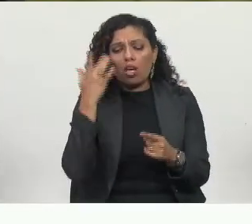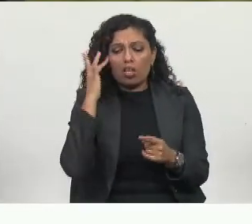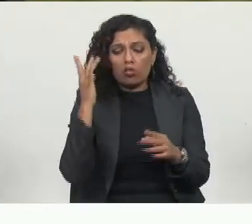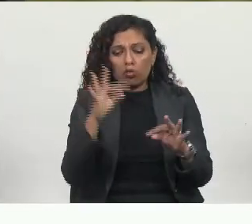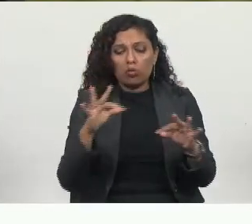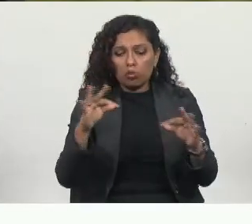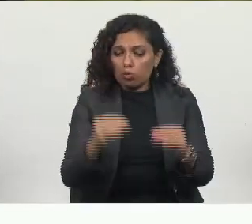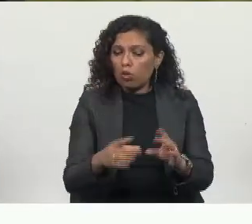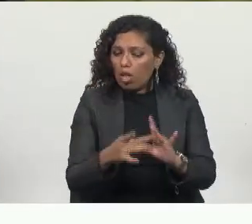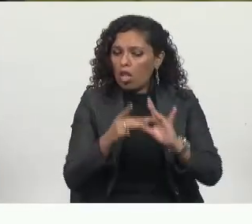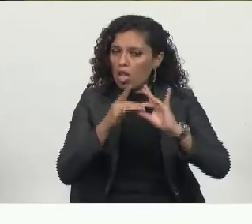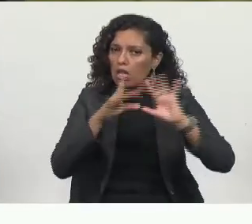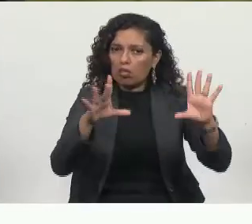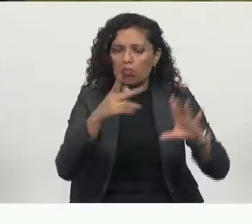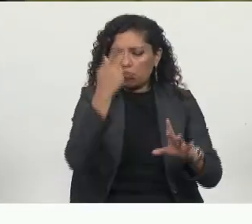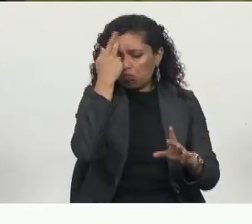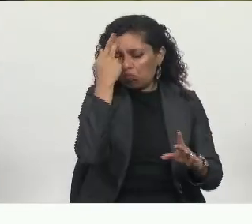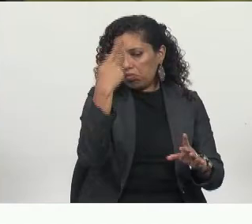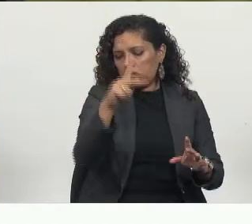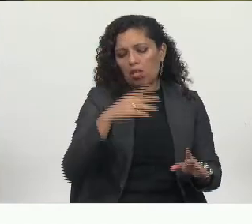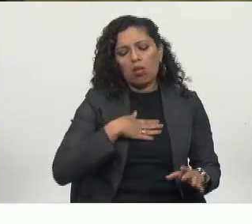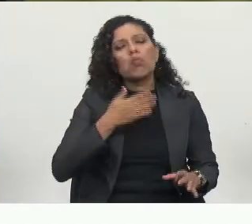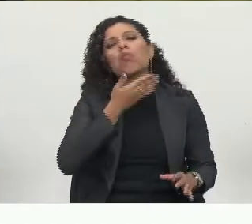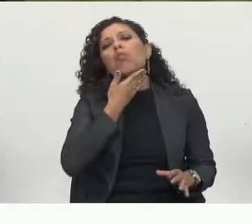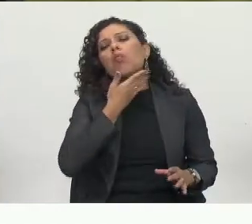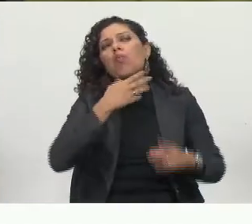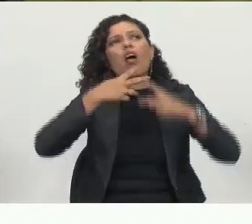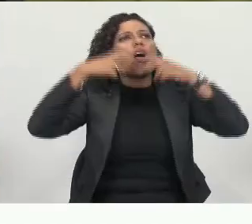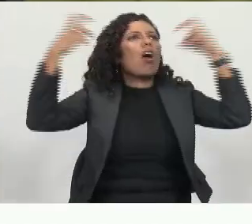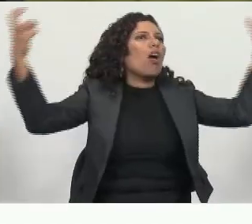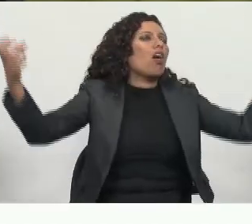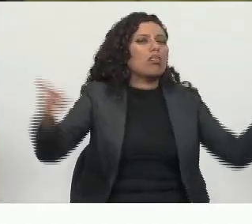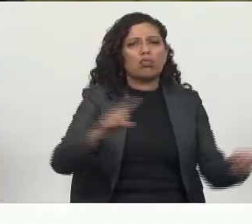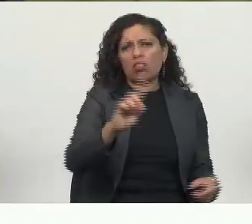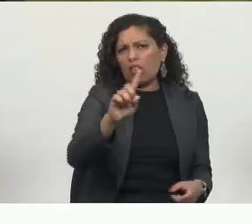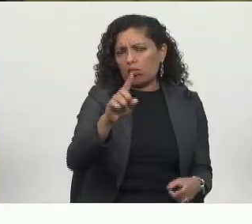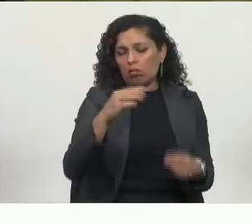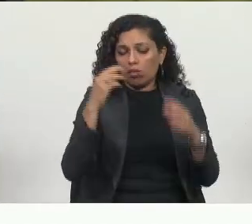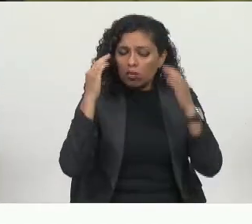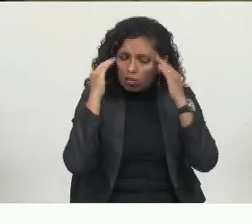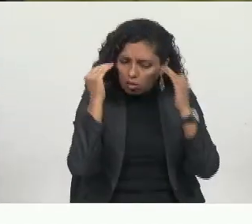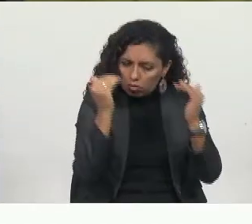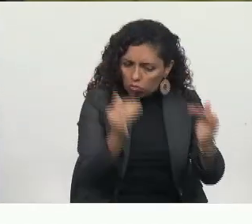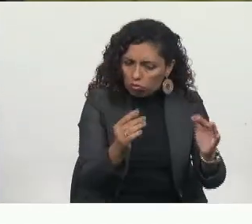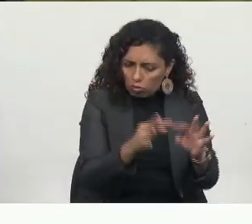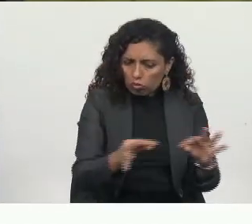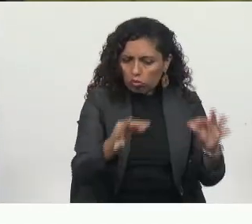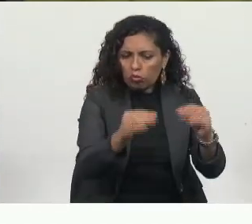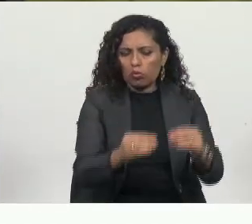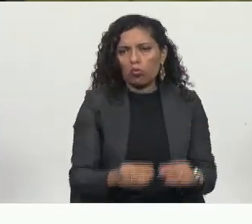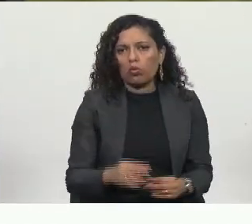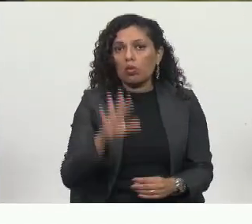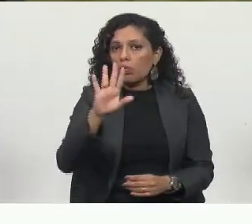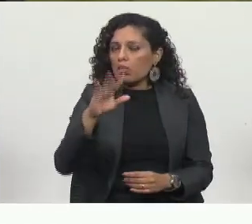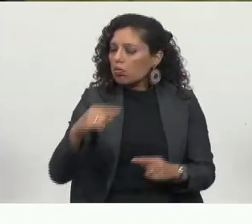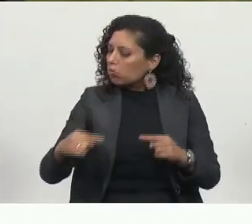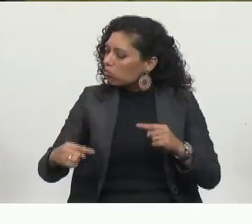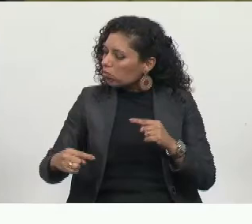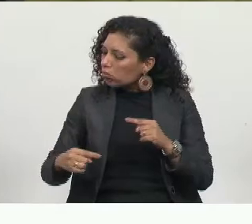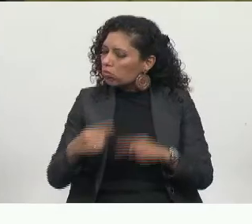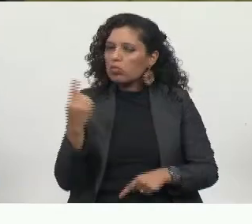opinião. Por isso que eu não aumento o tom de voz, eu não faço nada. Porque eu respeito a opinião, mas eu posso falar que eu não